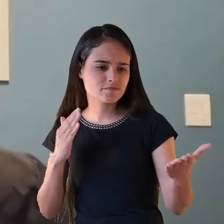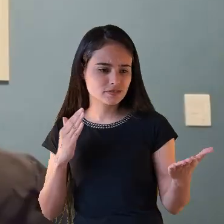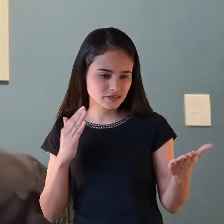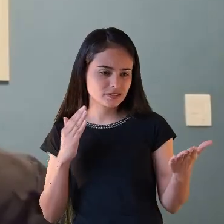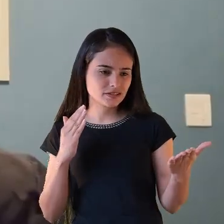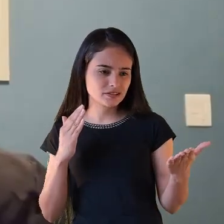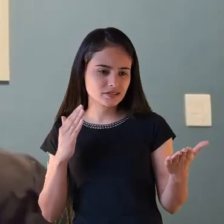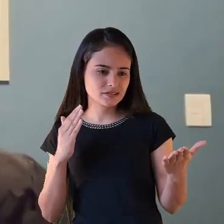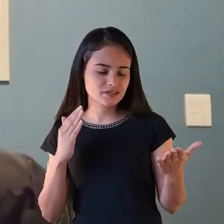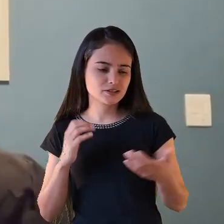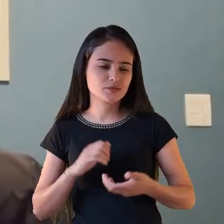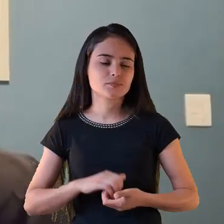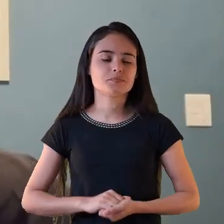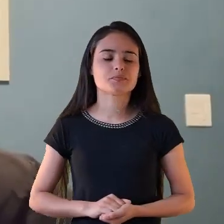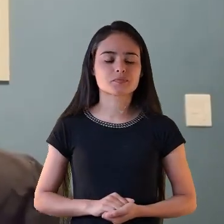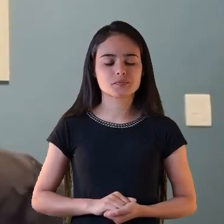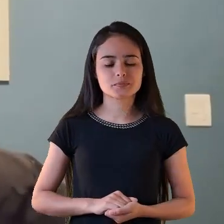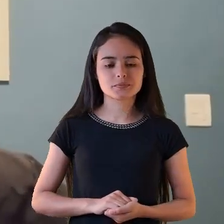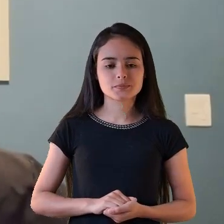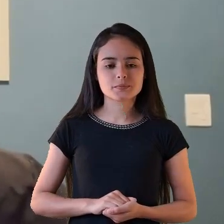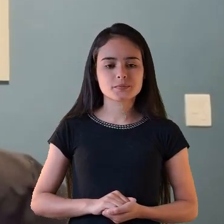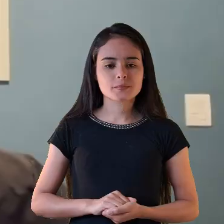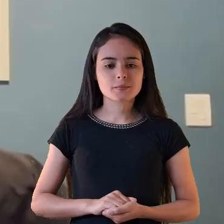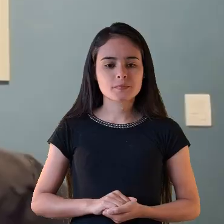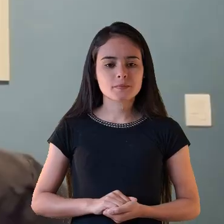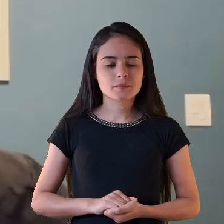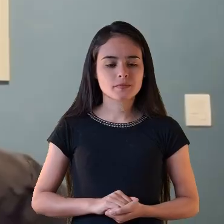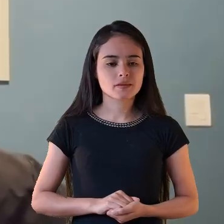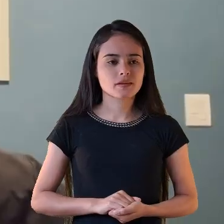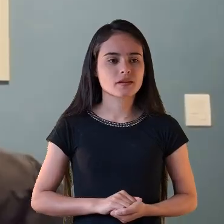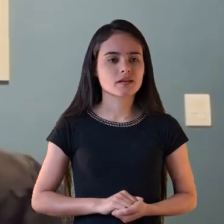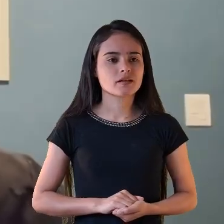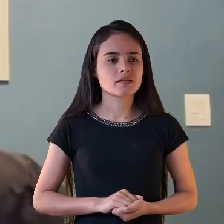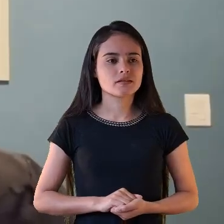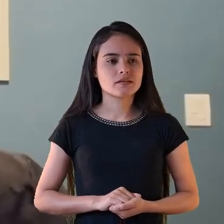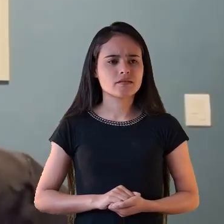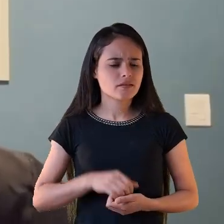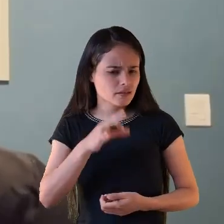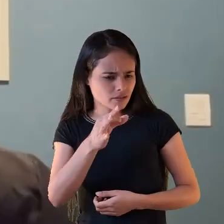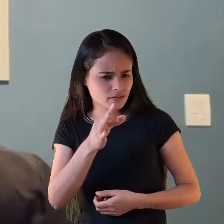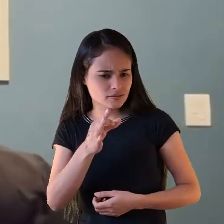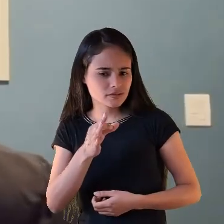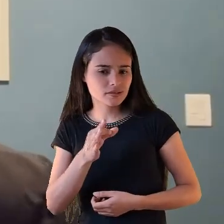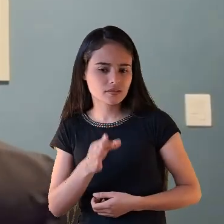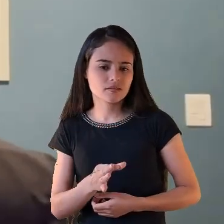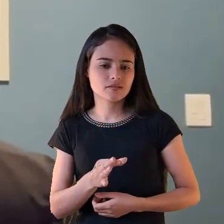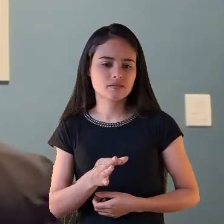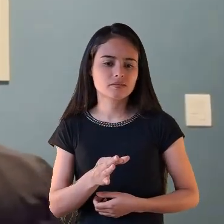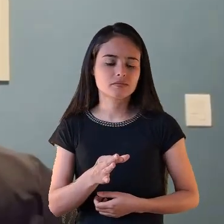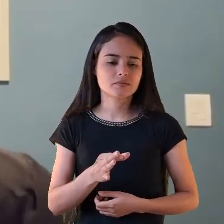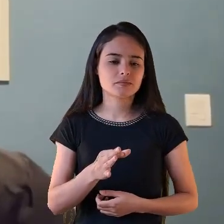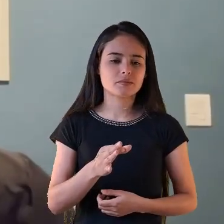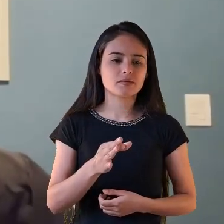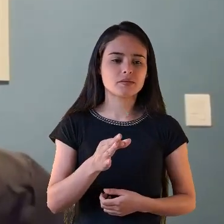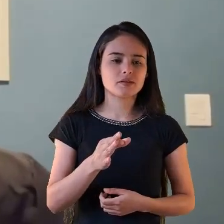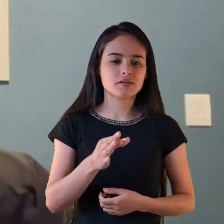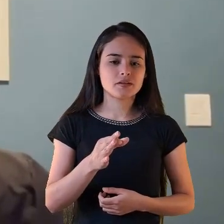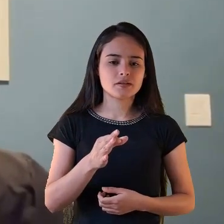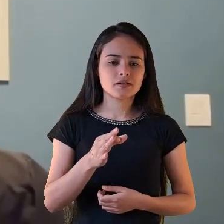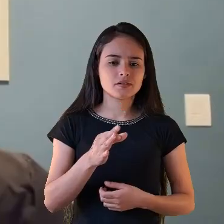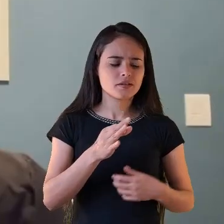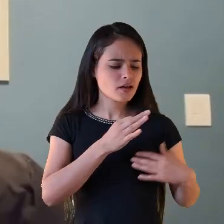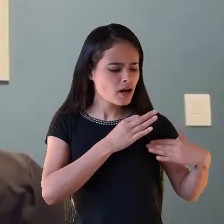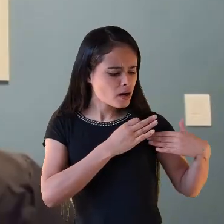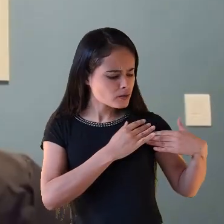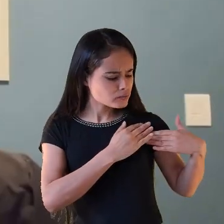como uma reafirmação de uma trajetória, de uma continuidade, em uma trajetória de